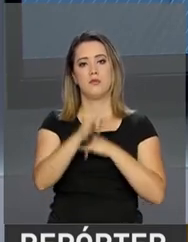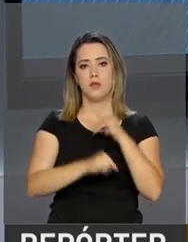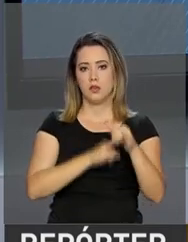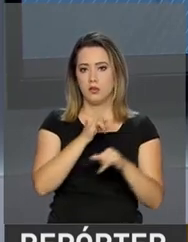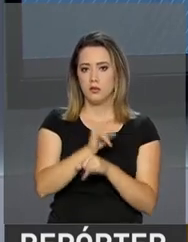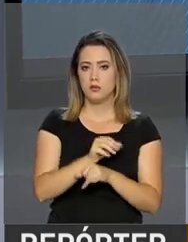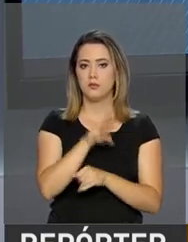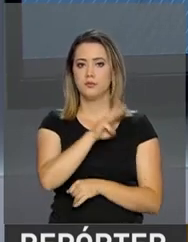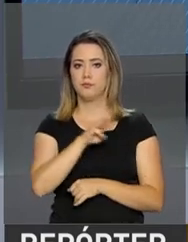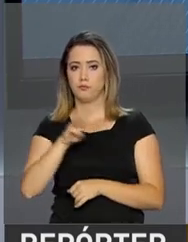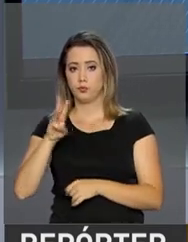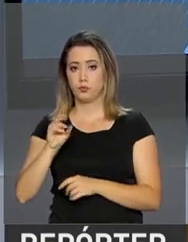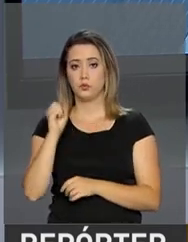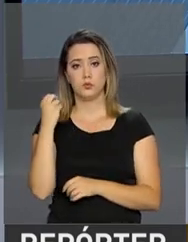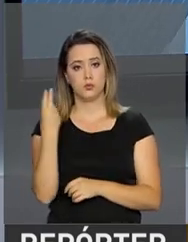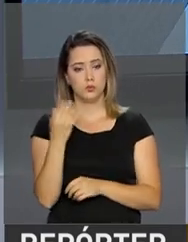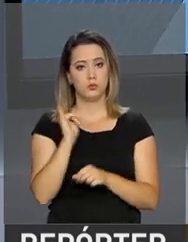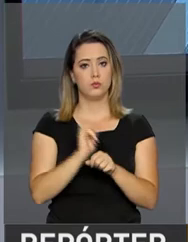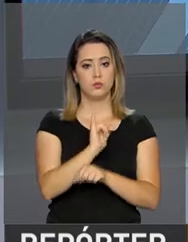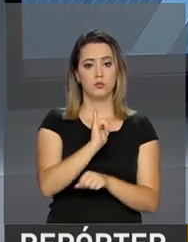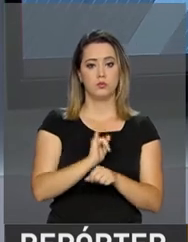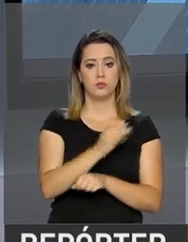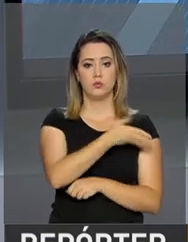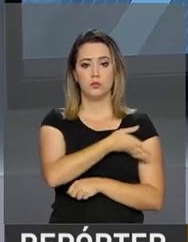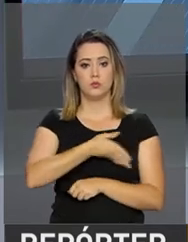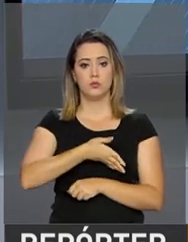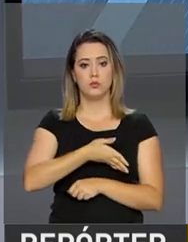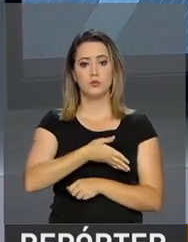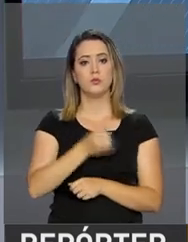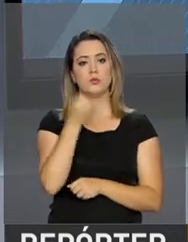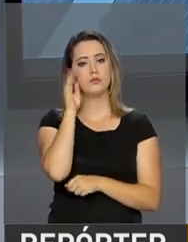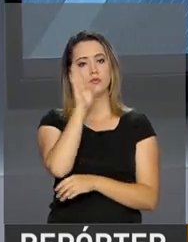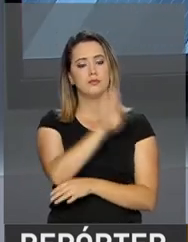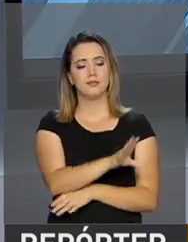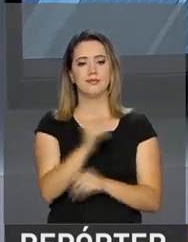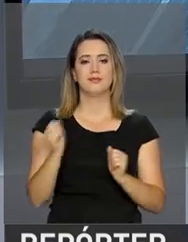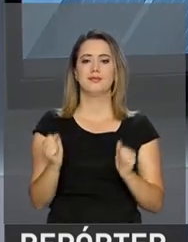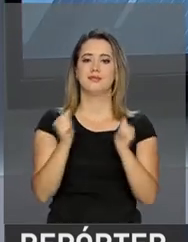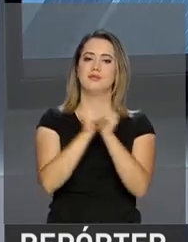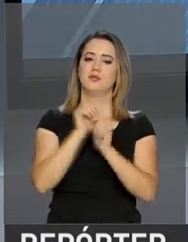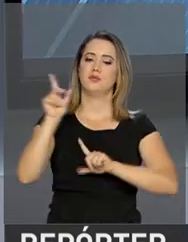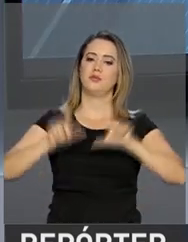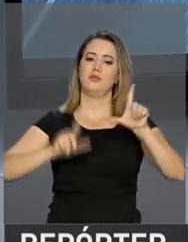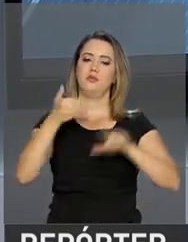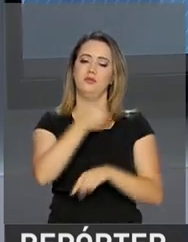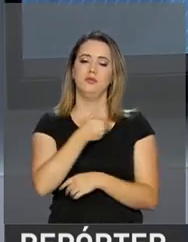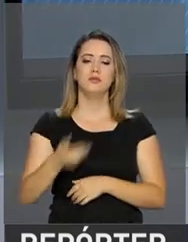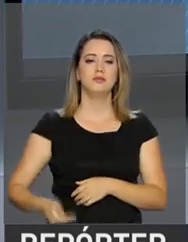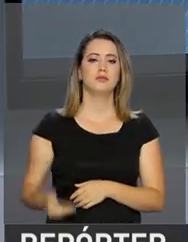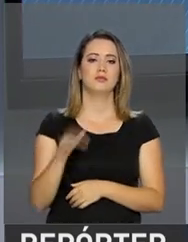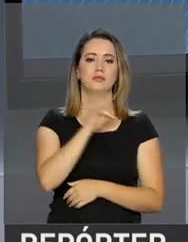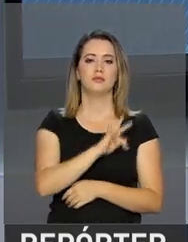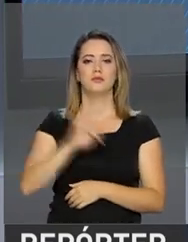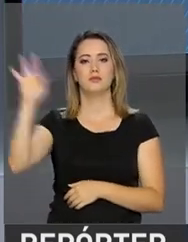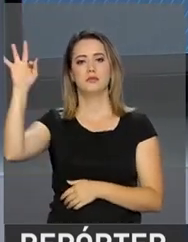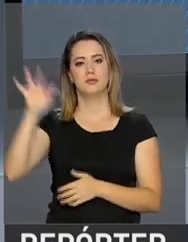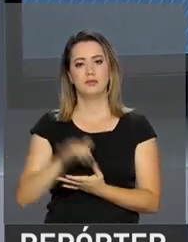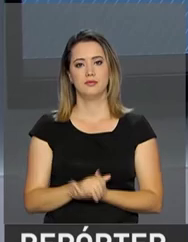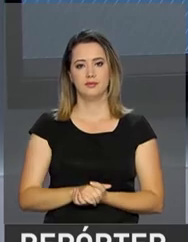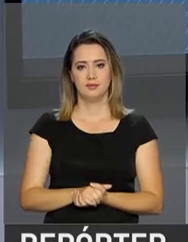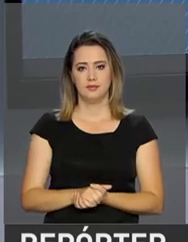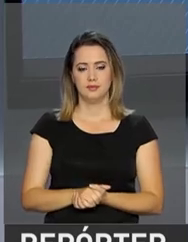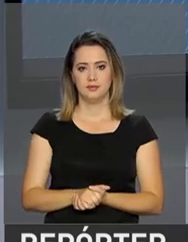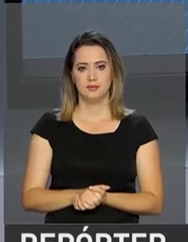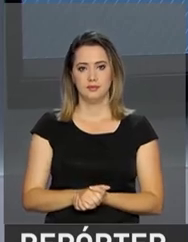no site da nbr ou nosso canal no youtube uma boa tarde pra você e continue com a gente na nbr a tv do governo